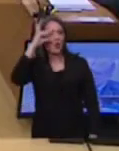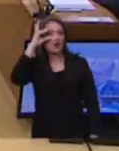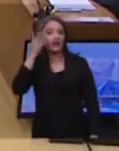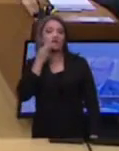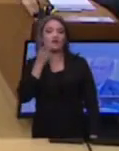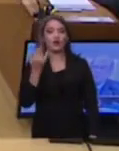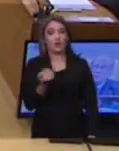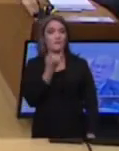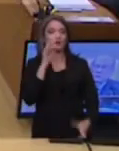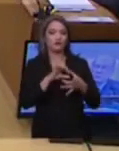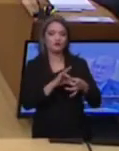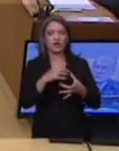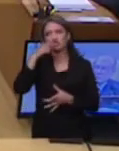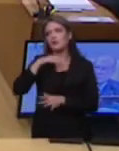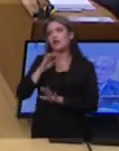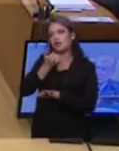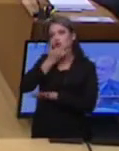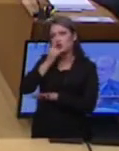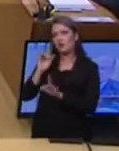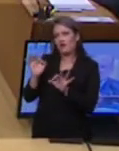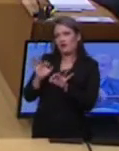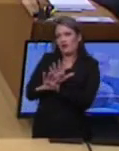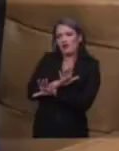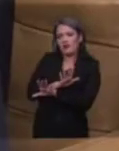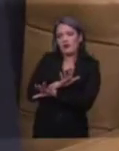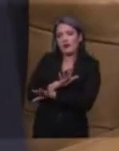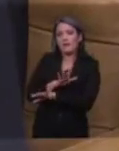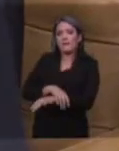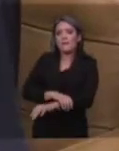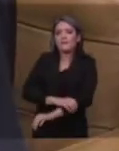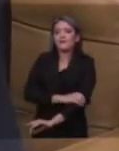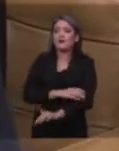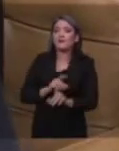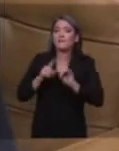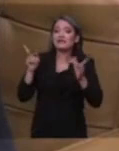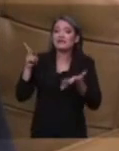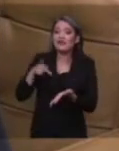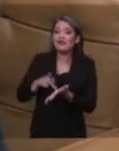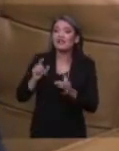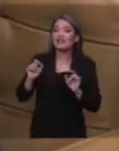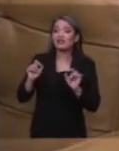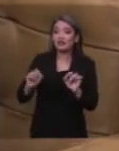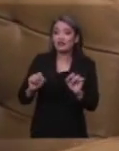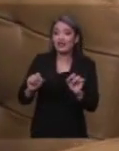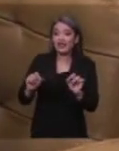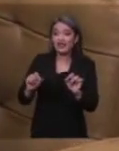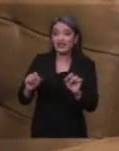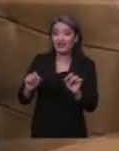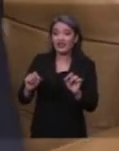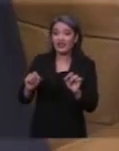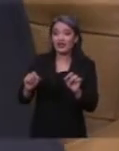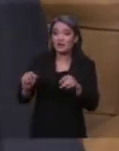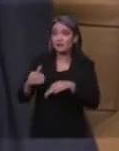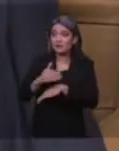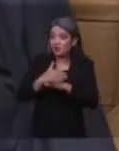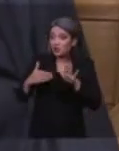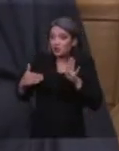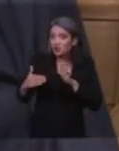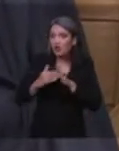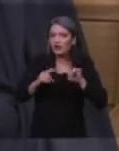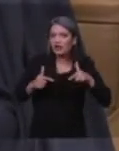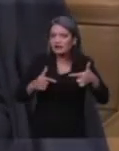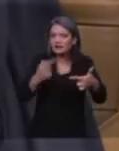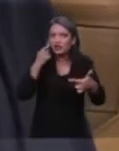Só para encerrar, desculpe-me mesmo, mas só para encerrar, na verdade, estava implícito em toda essa ação que, ao fim e